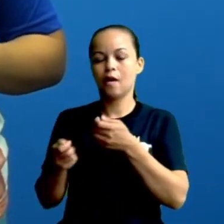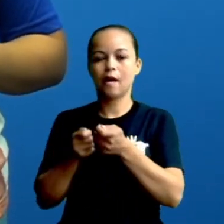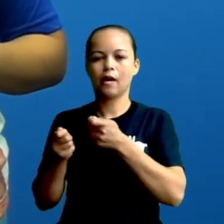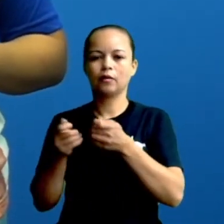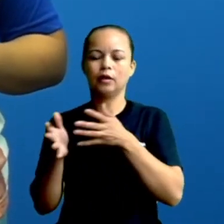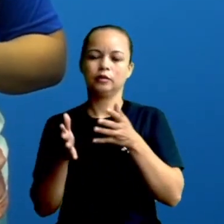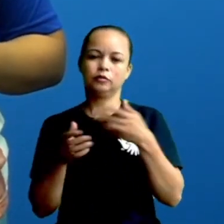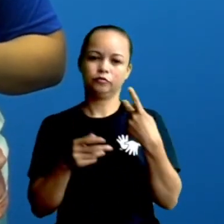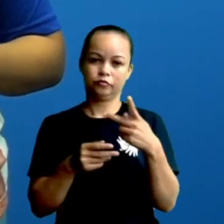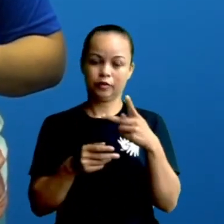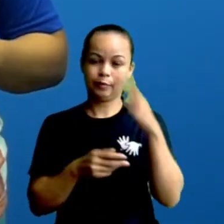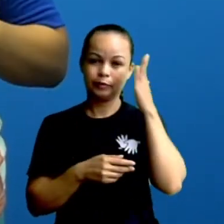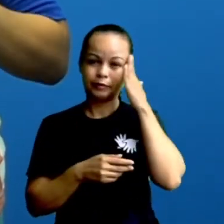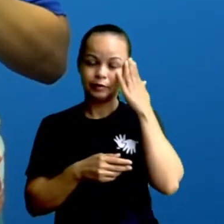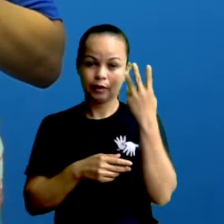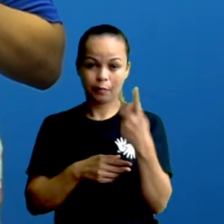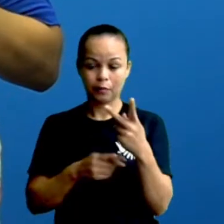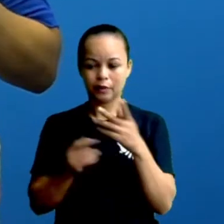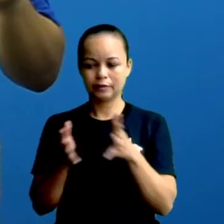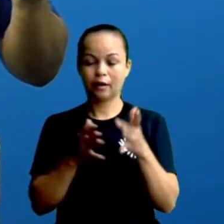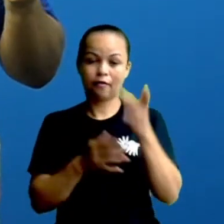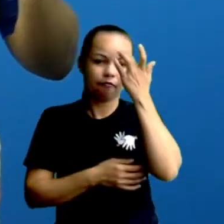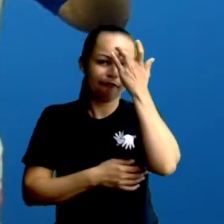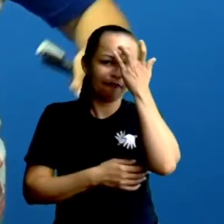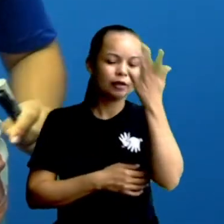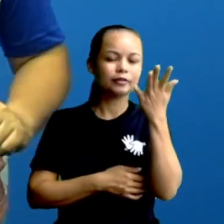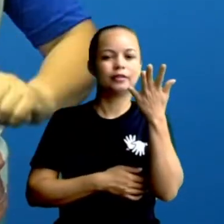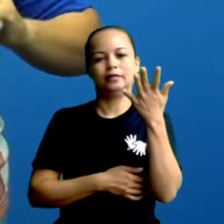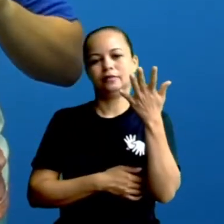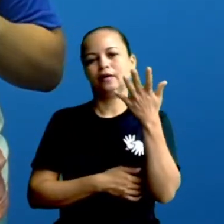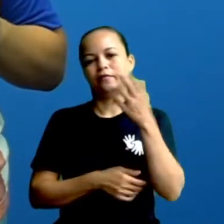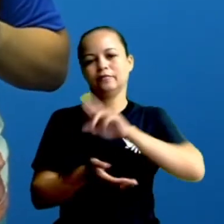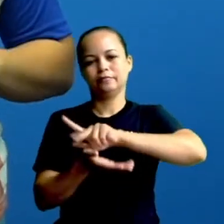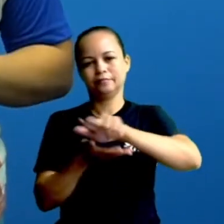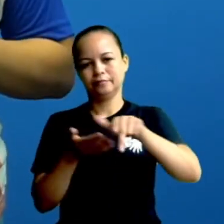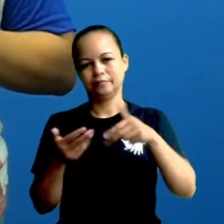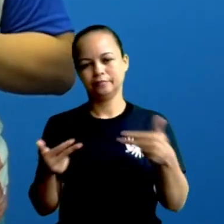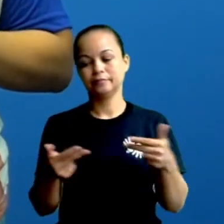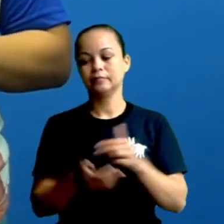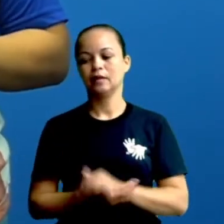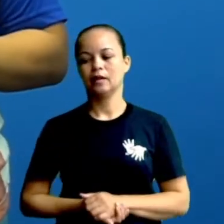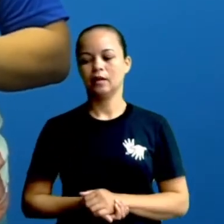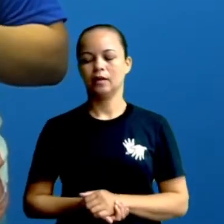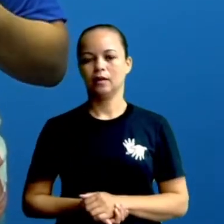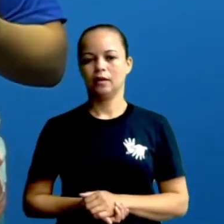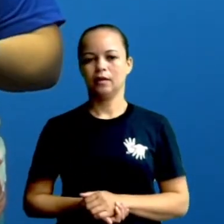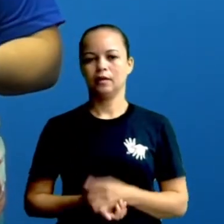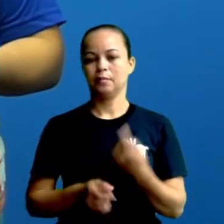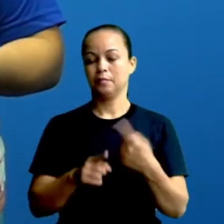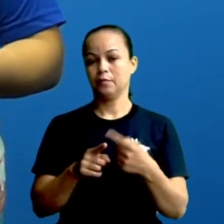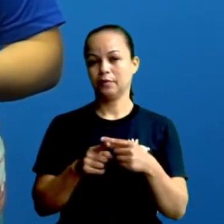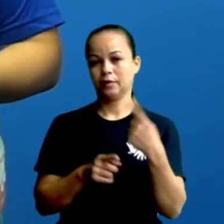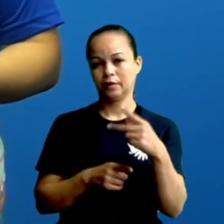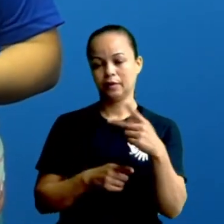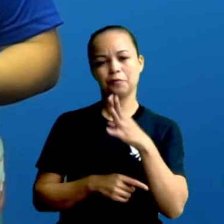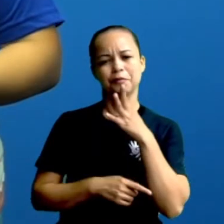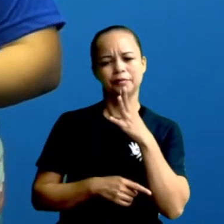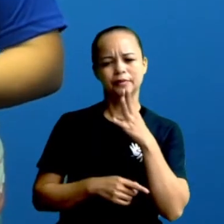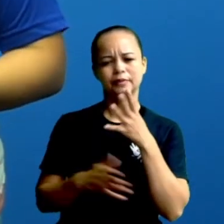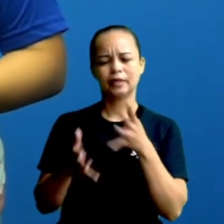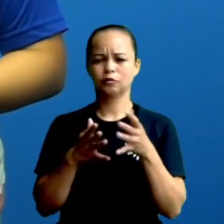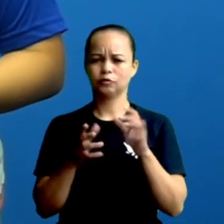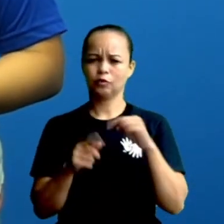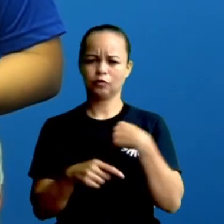nos basear nele, tá certo? Aí vai facilitar muita coisa. Por quê? Porque aí, conhecendo ele, nós não